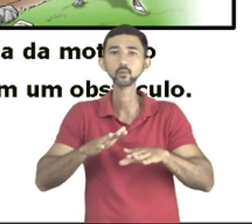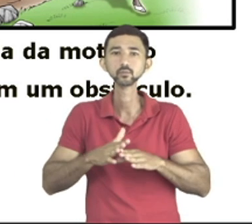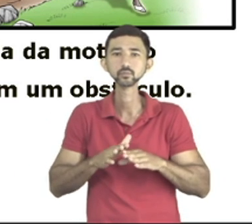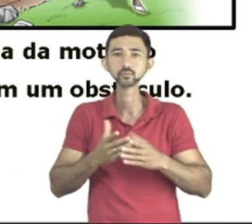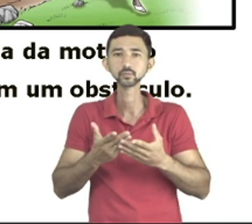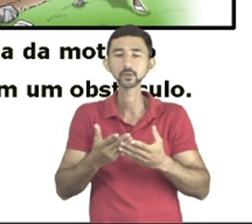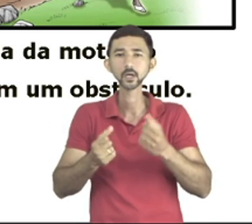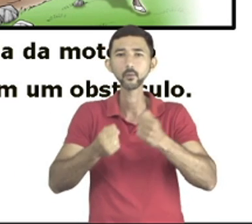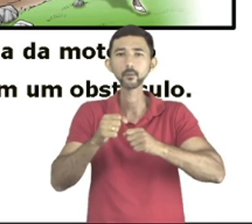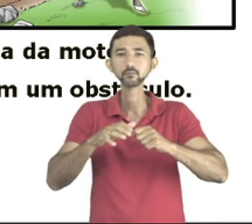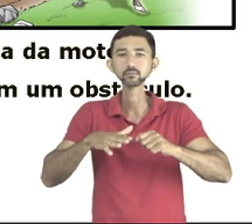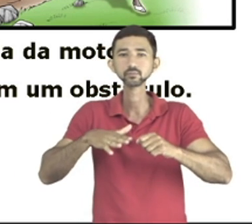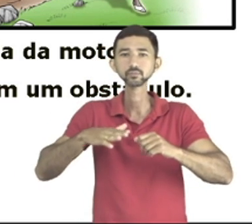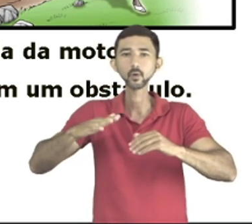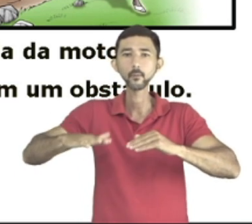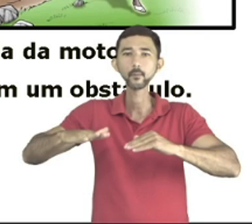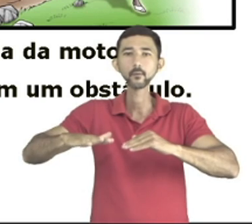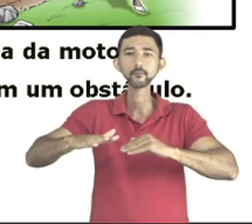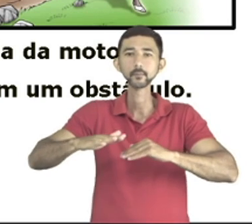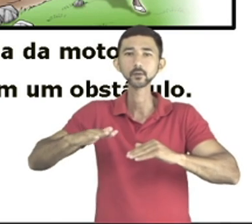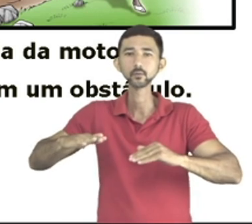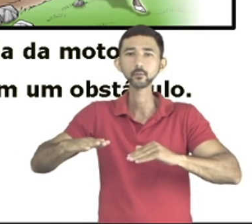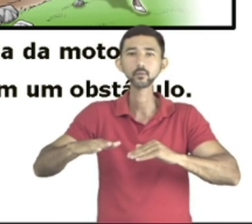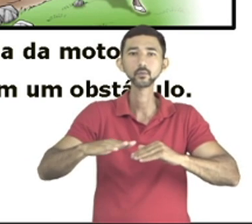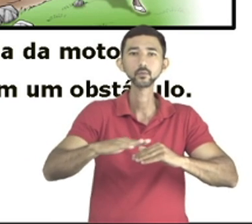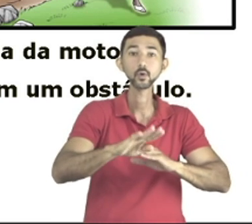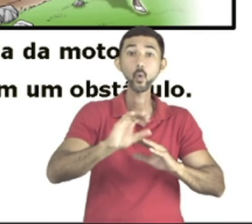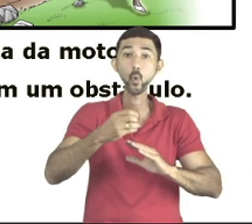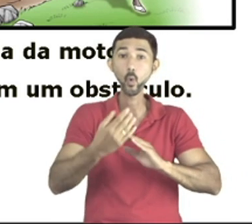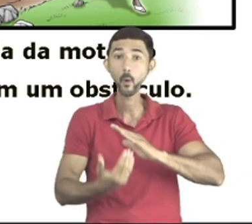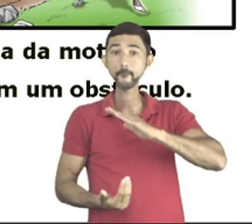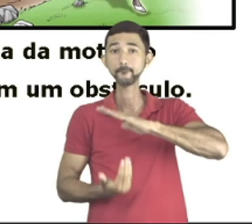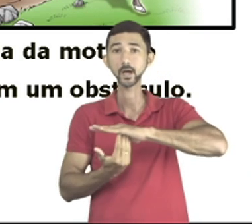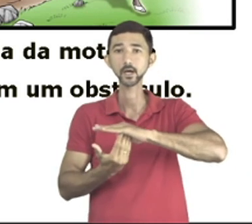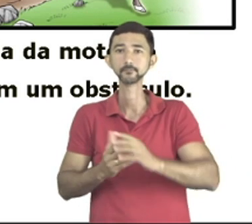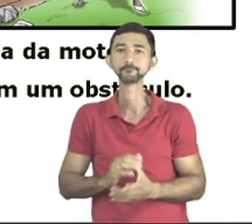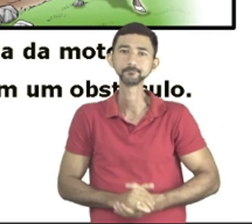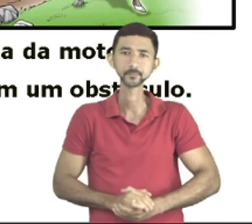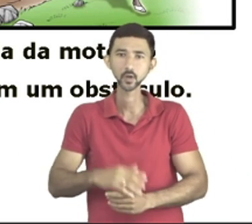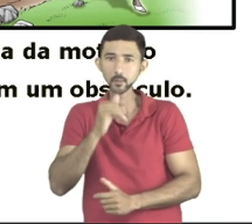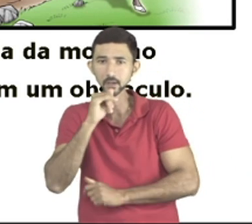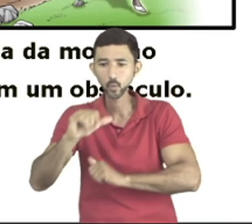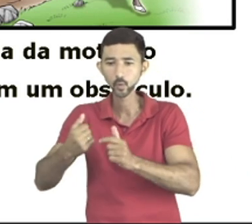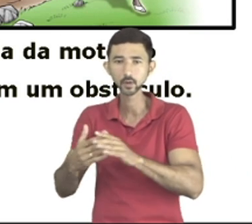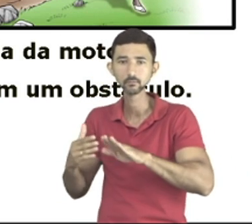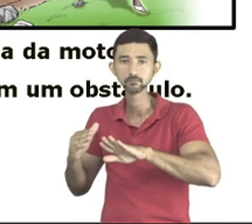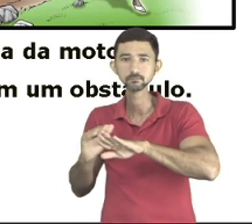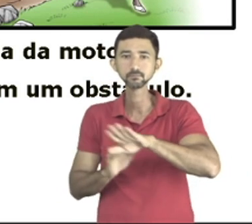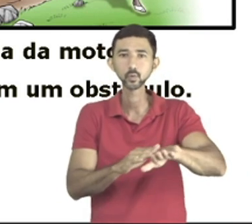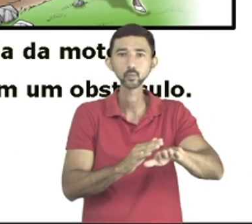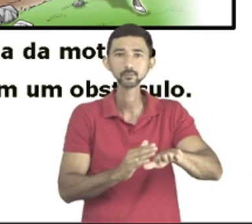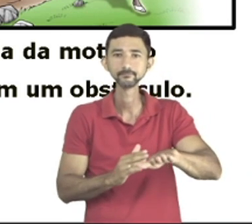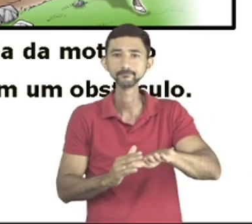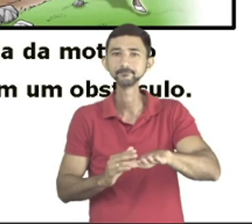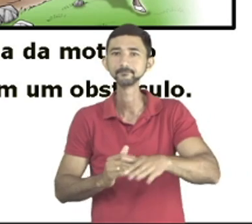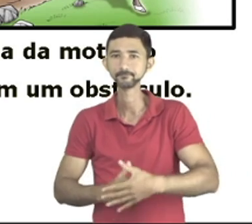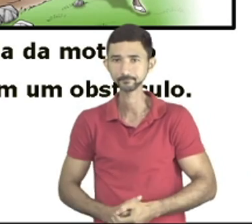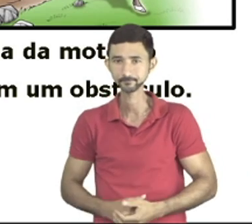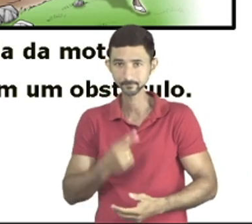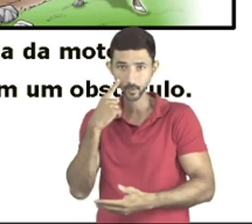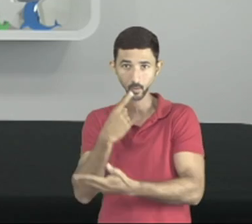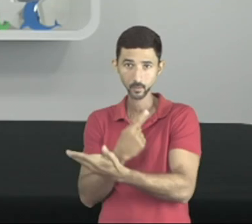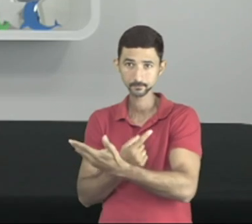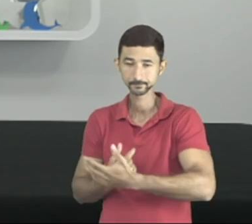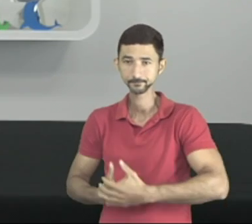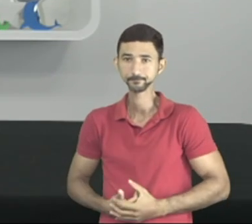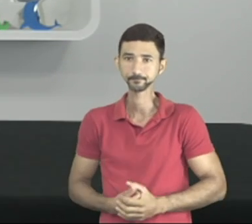seu estado de movimento ou de repouso, a menos que alguma força atue sobre ele. Olha aqui para